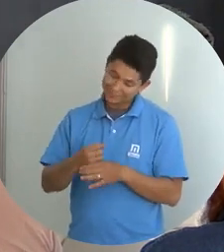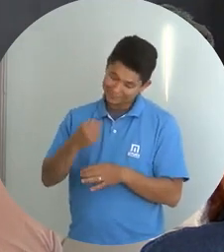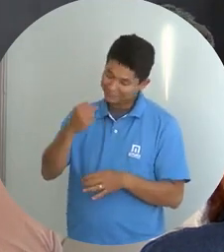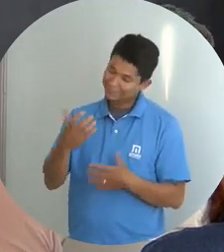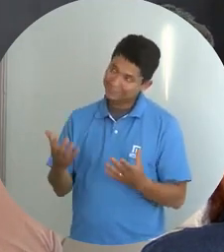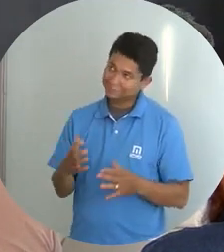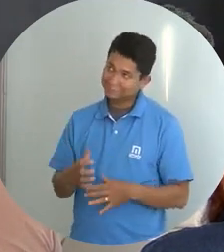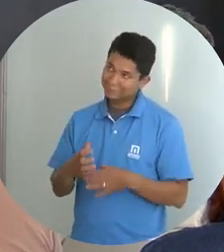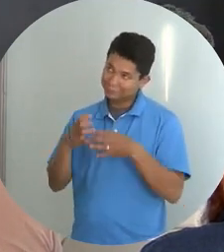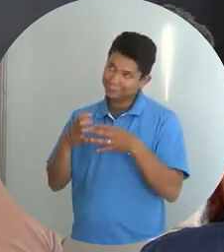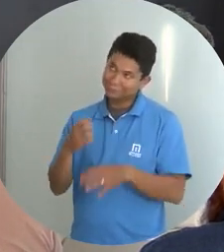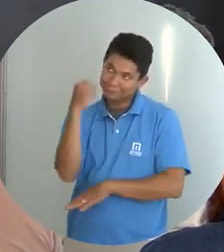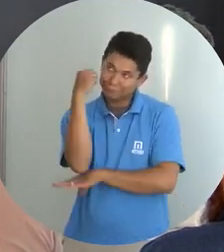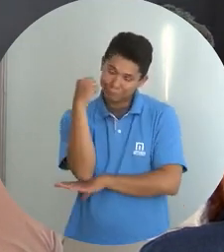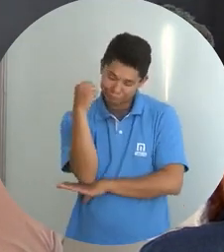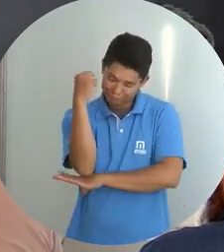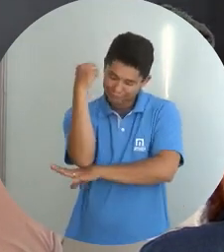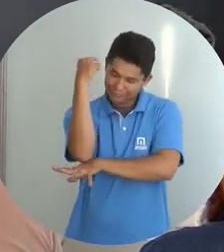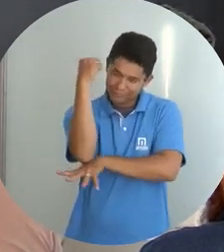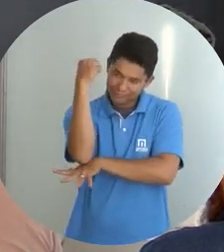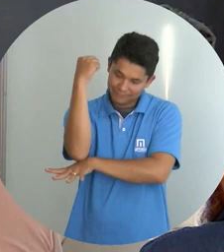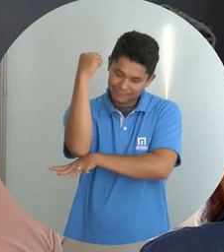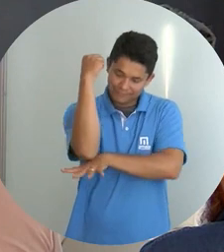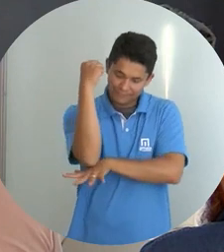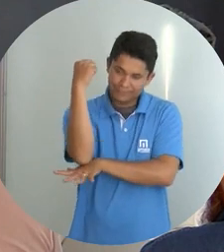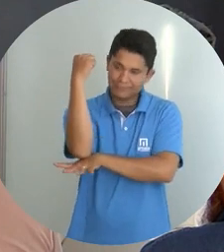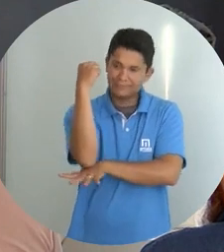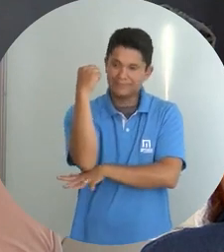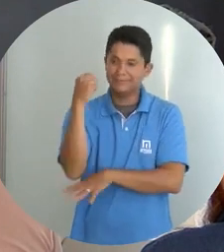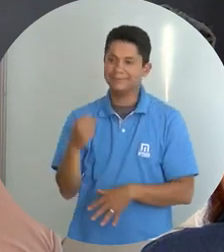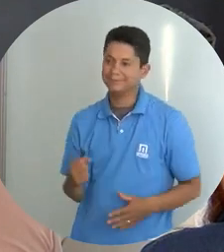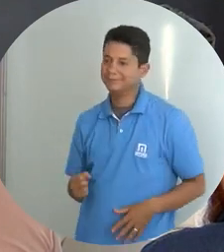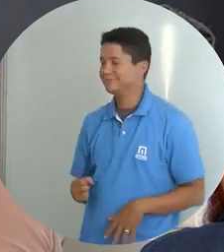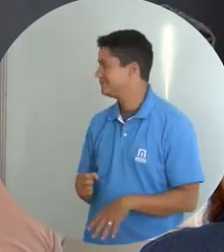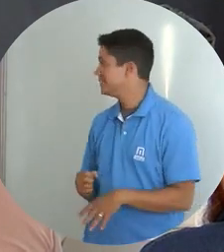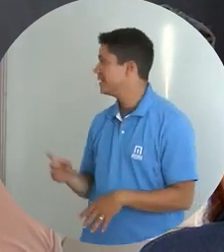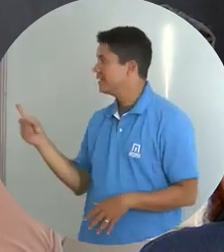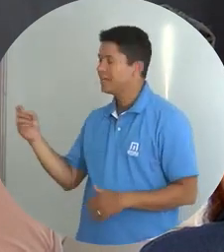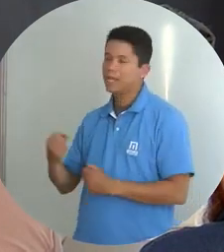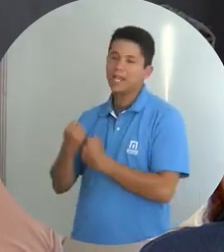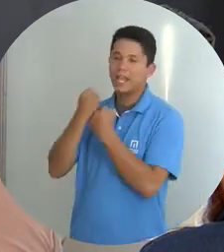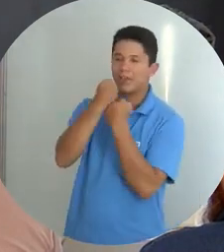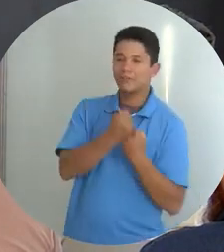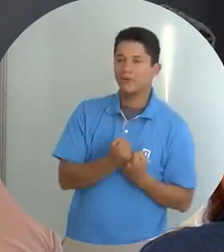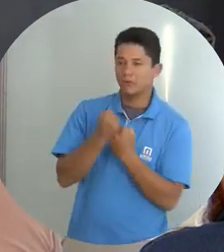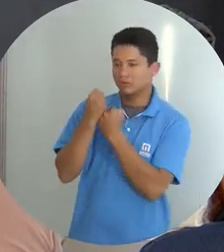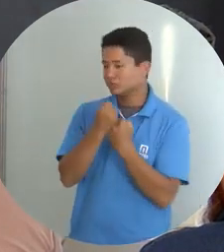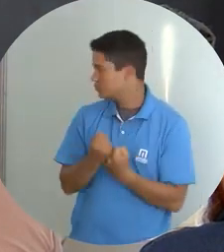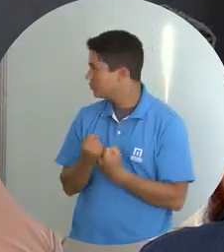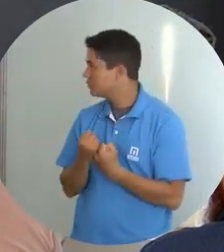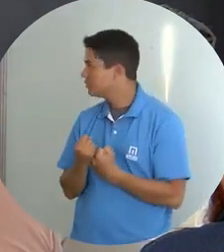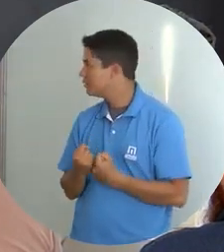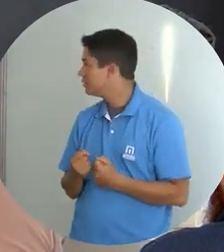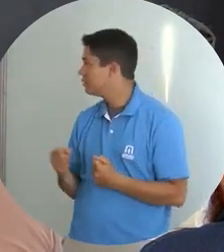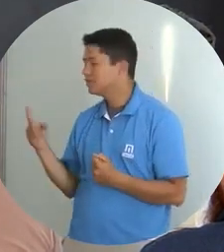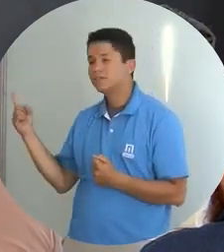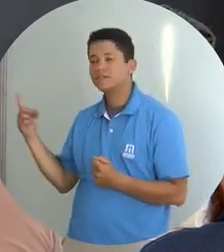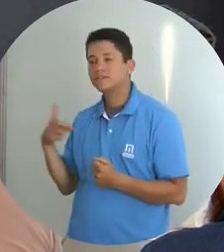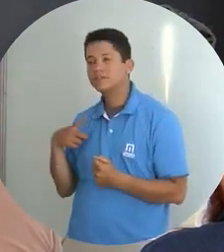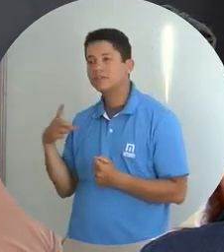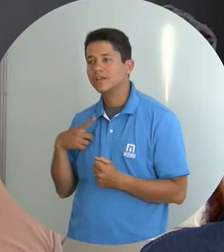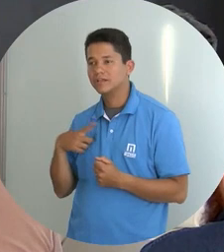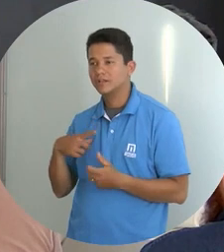reforço. Então, o reforço foi sendo implementado, à medida que se ia se fazendo as estacas, a máquina estava em uma posição